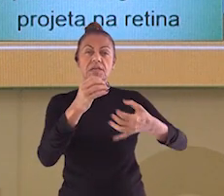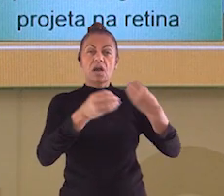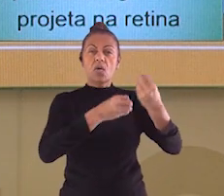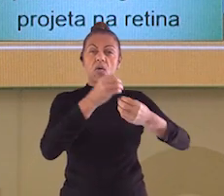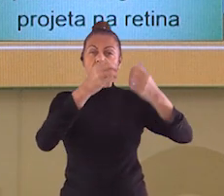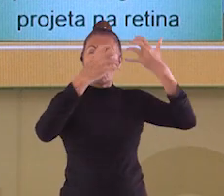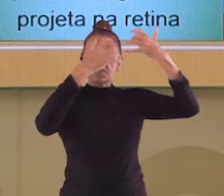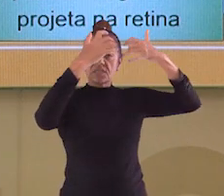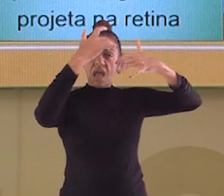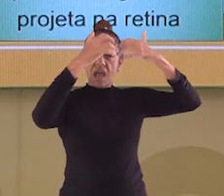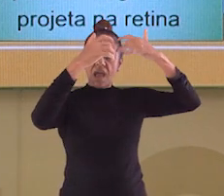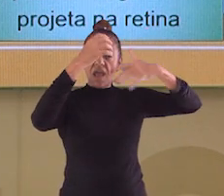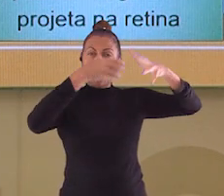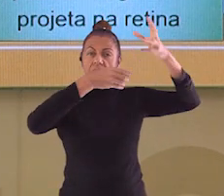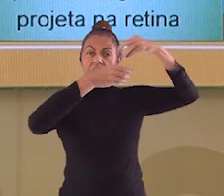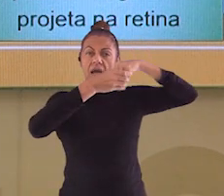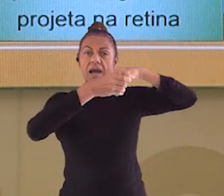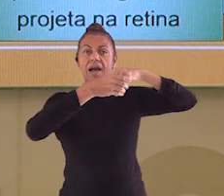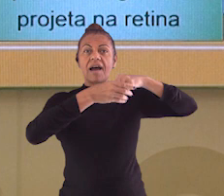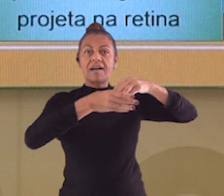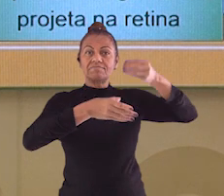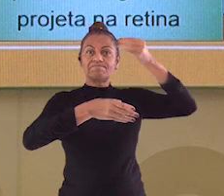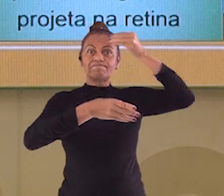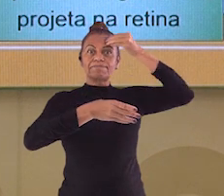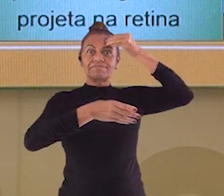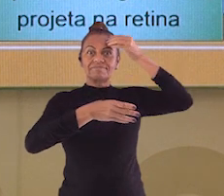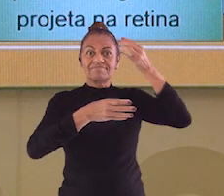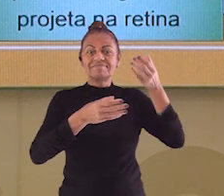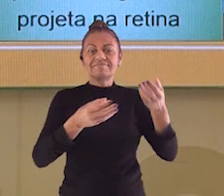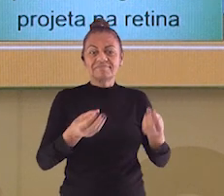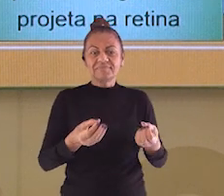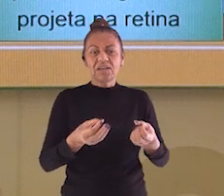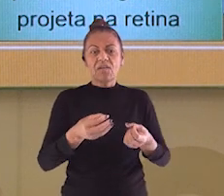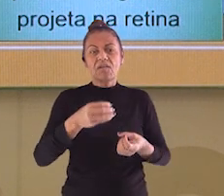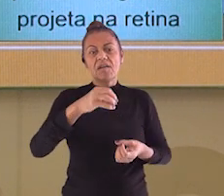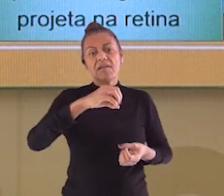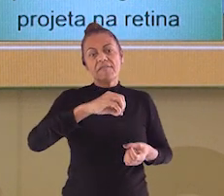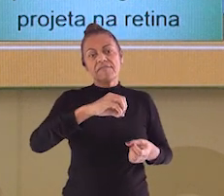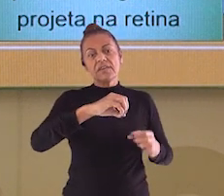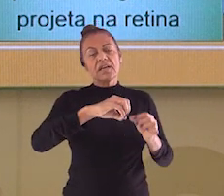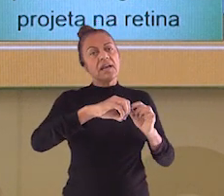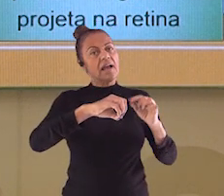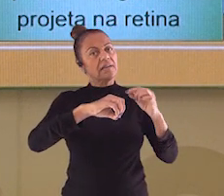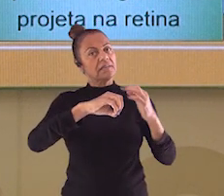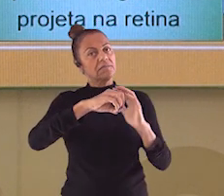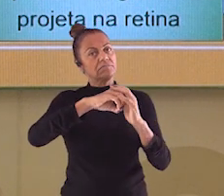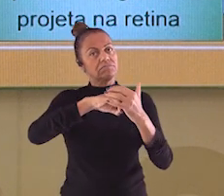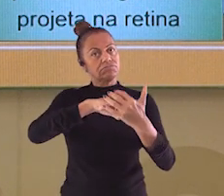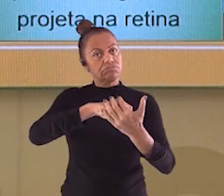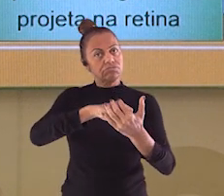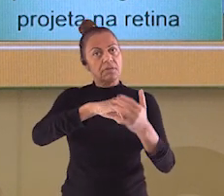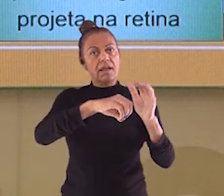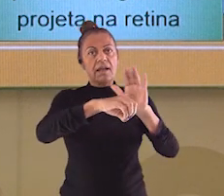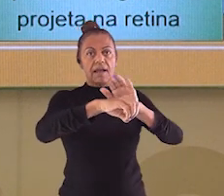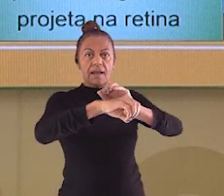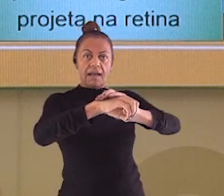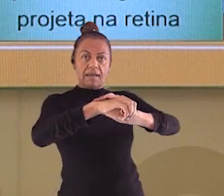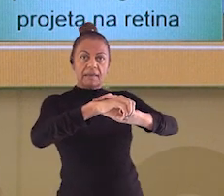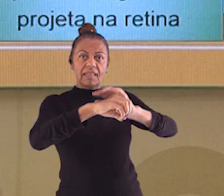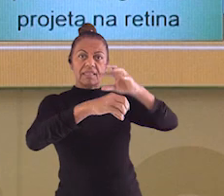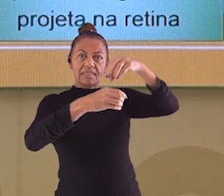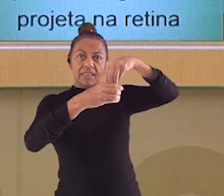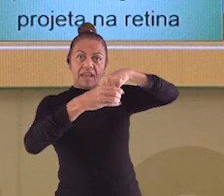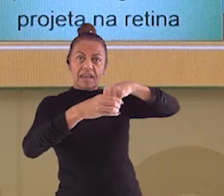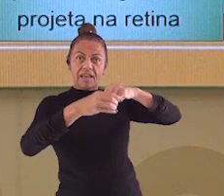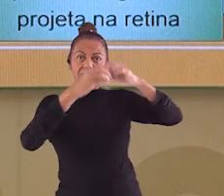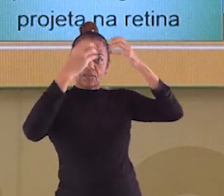Ele fica logo aqui após a retina no final, tá? Então ele interliga